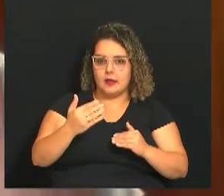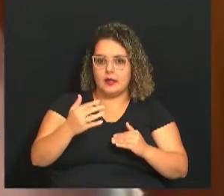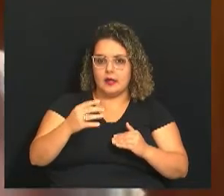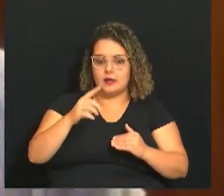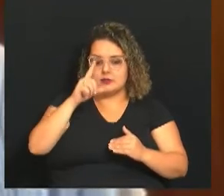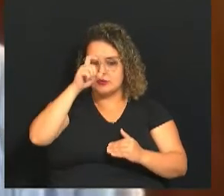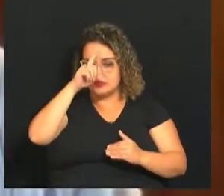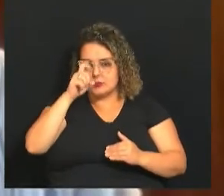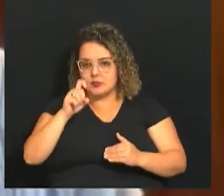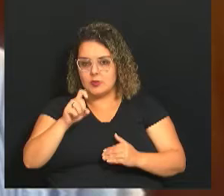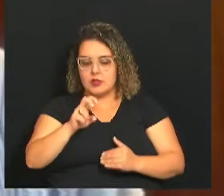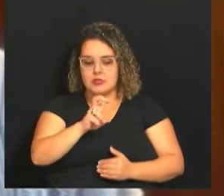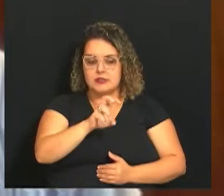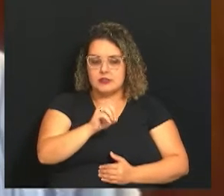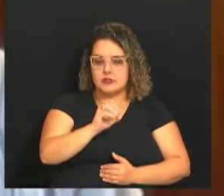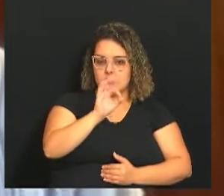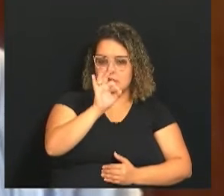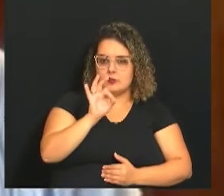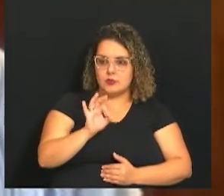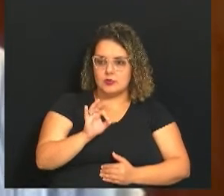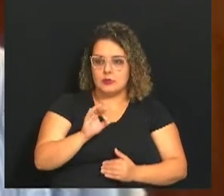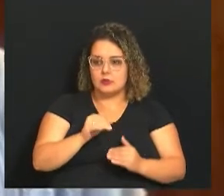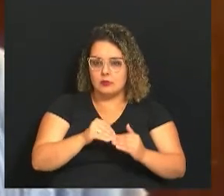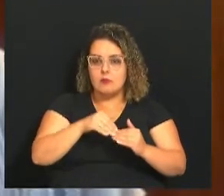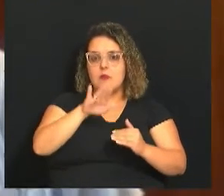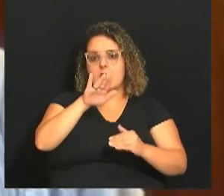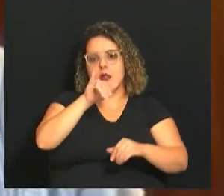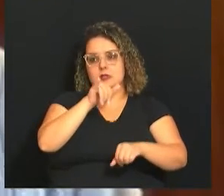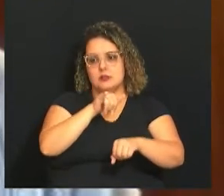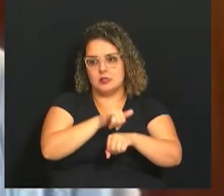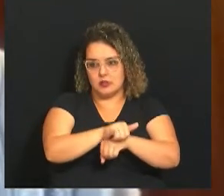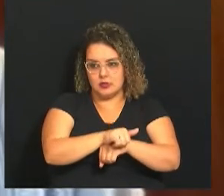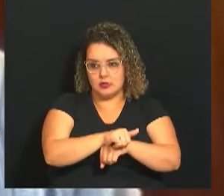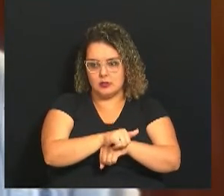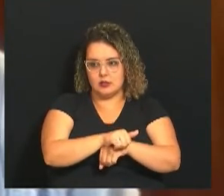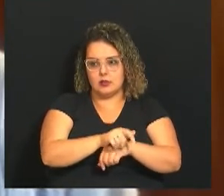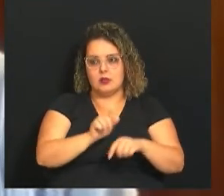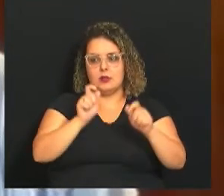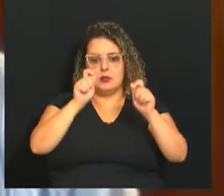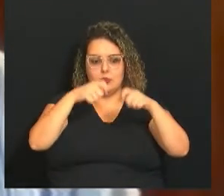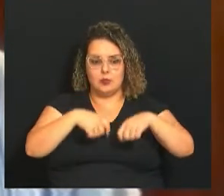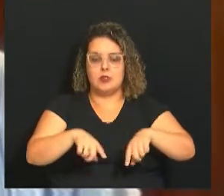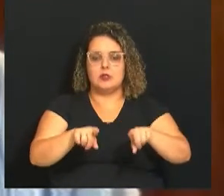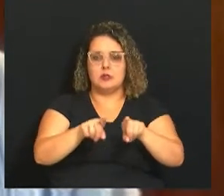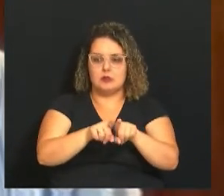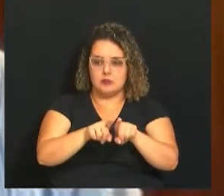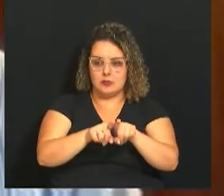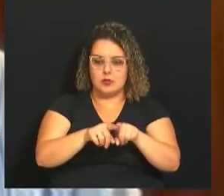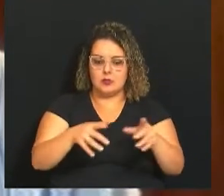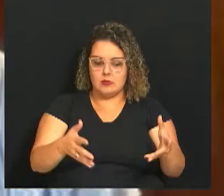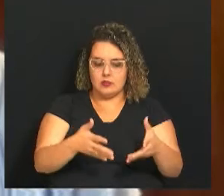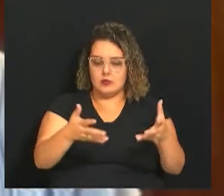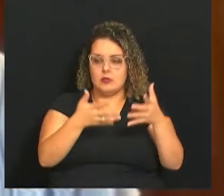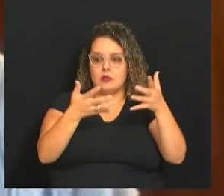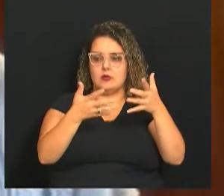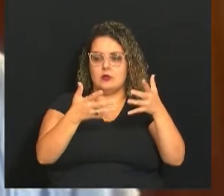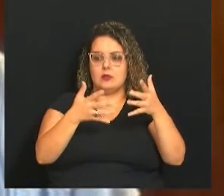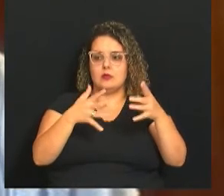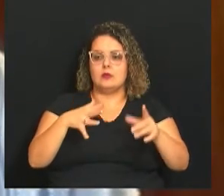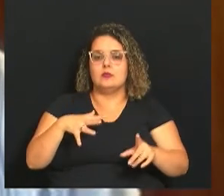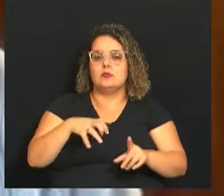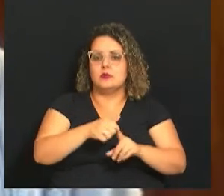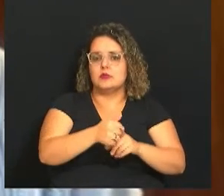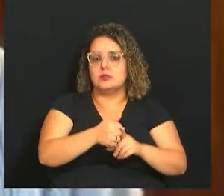representa 50% das faltas e também potencializa isso que o senhor está falando, que é a questão do acidente de